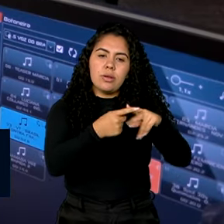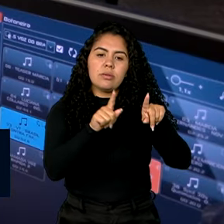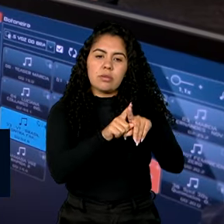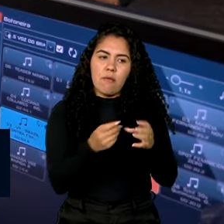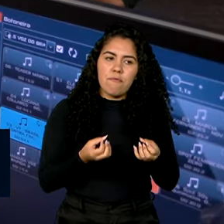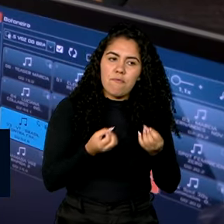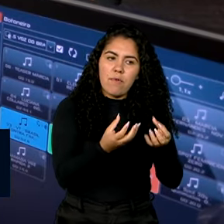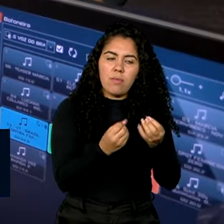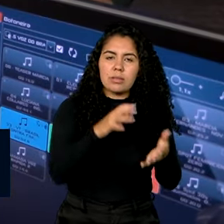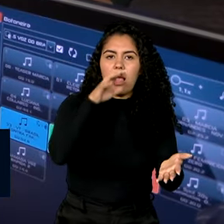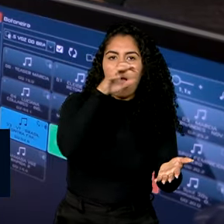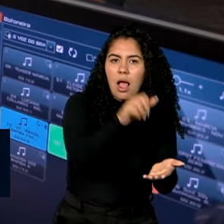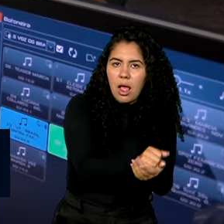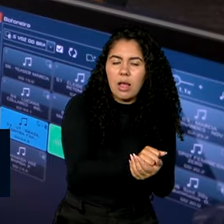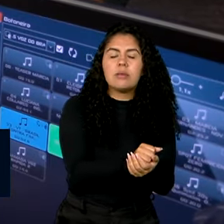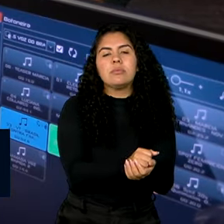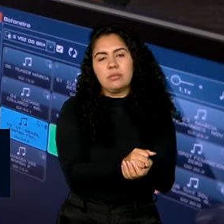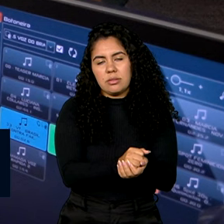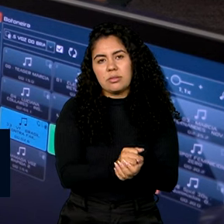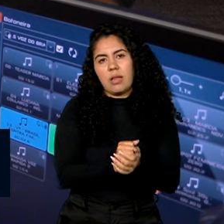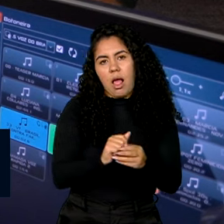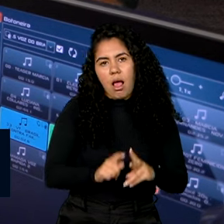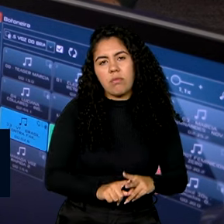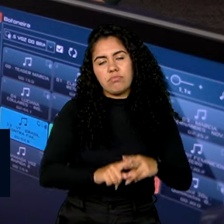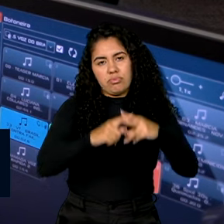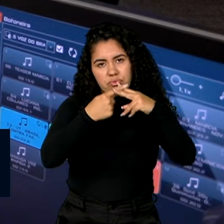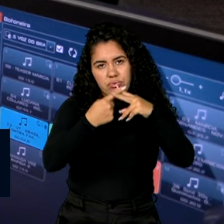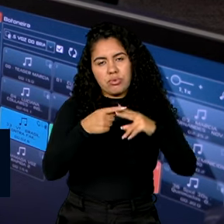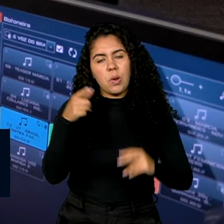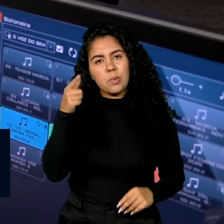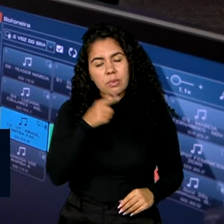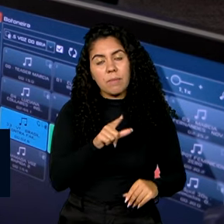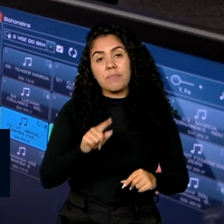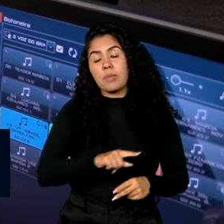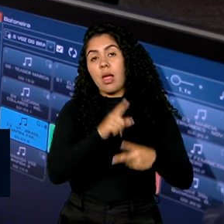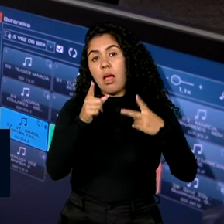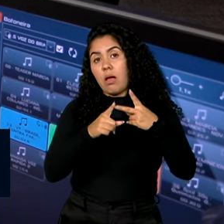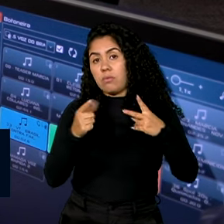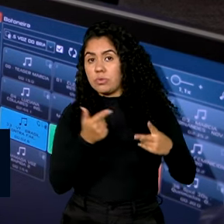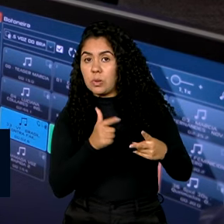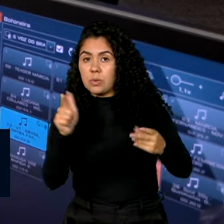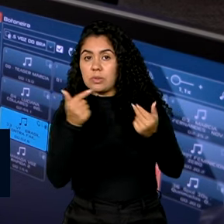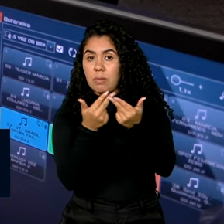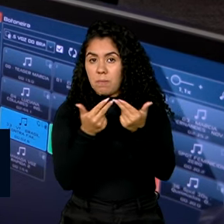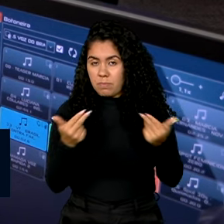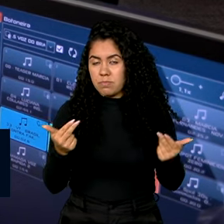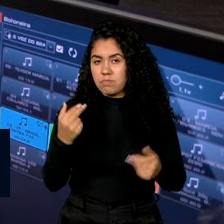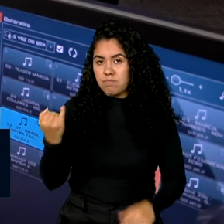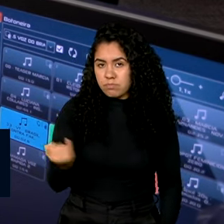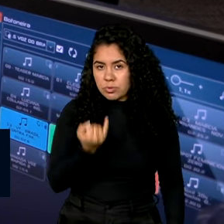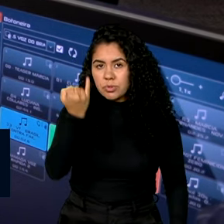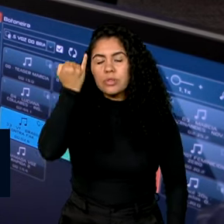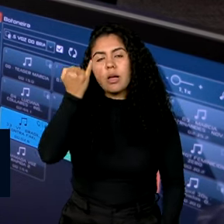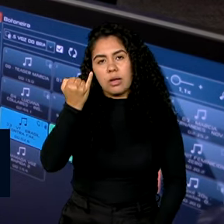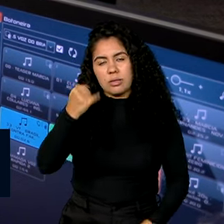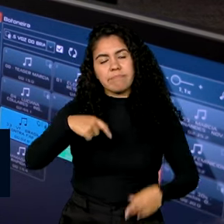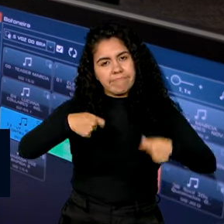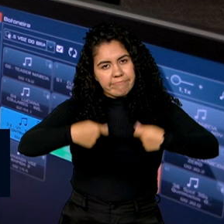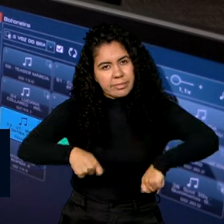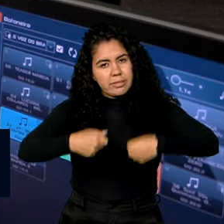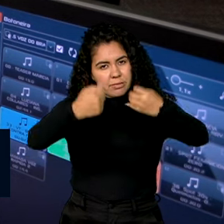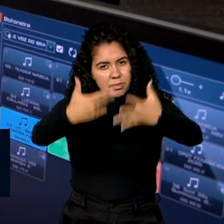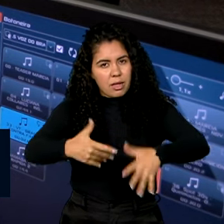cadastro e regulariza a sua situação um outro ponto importante que vocês tocaram e que é preciso a gente